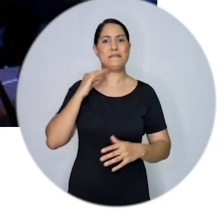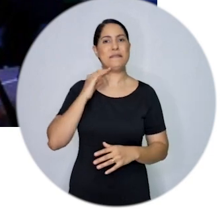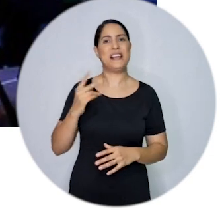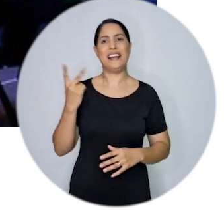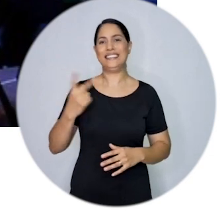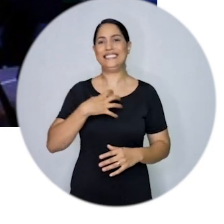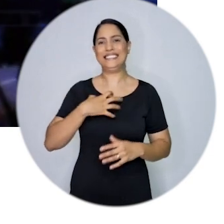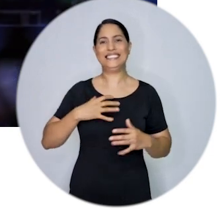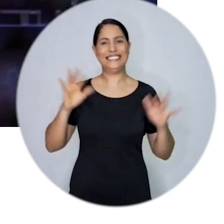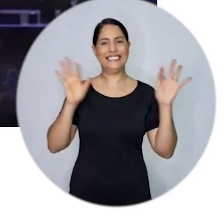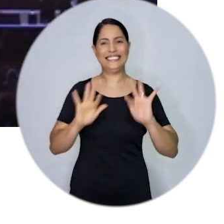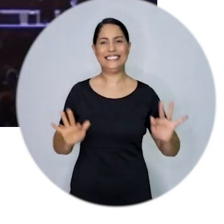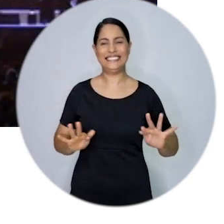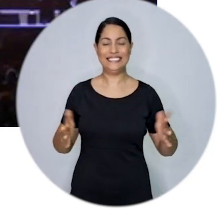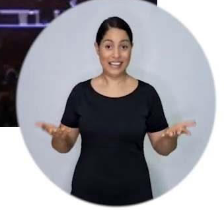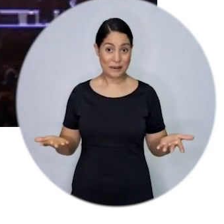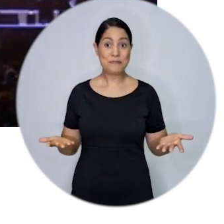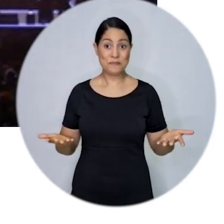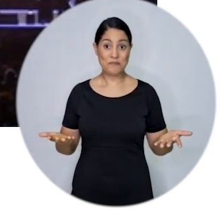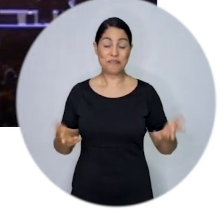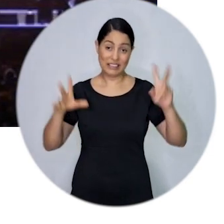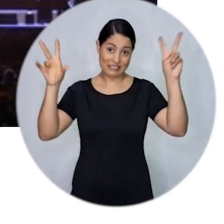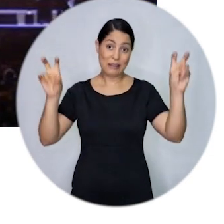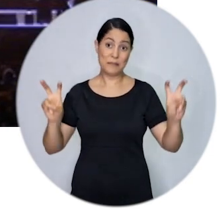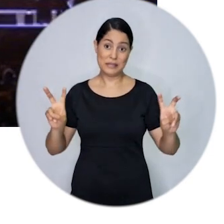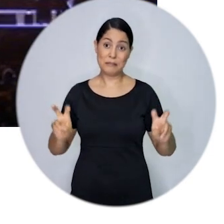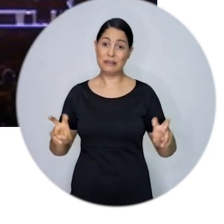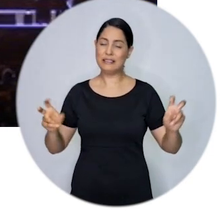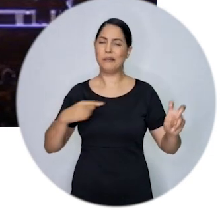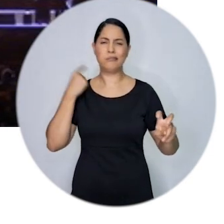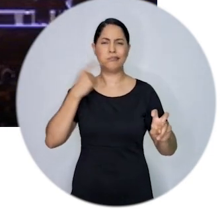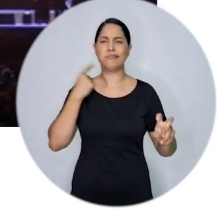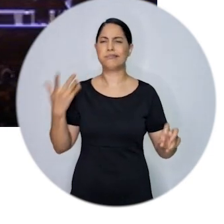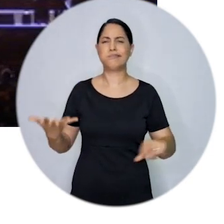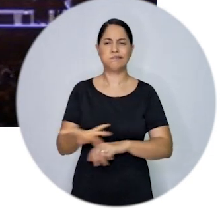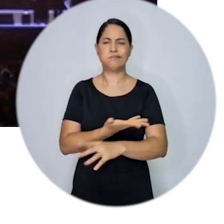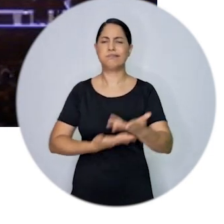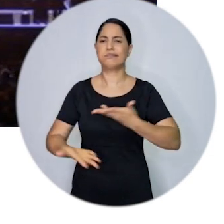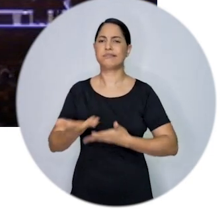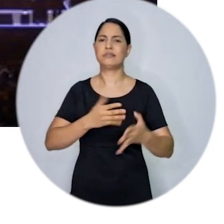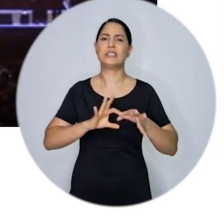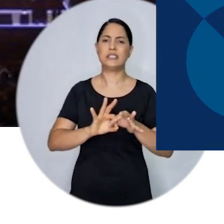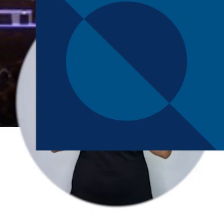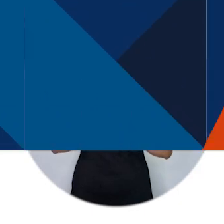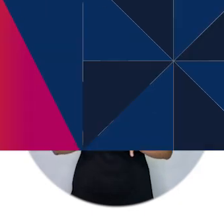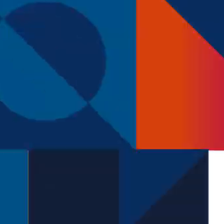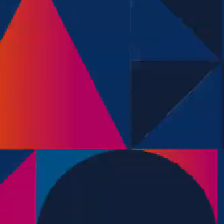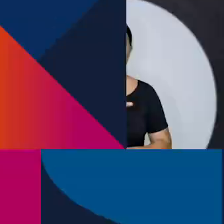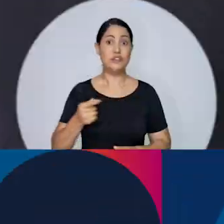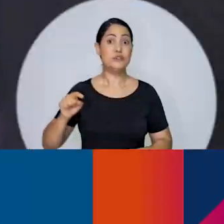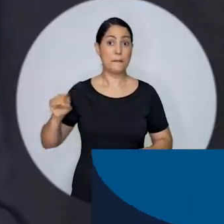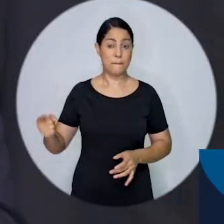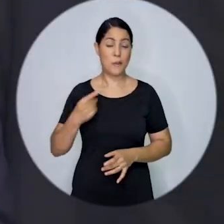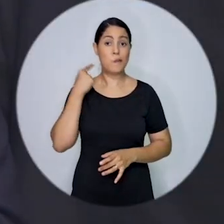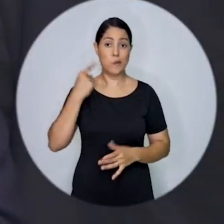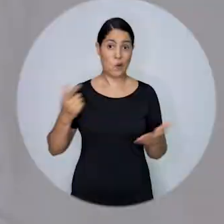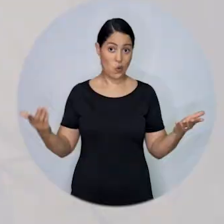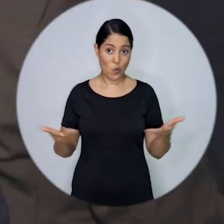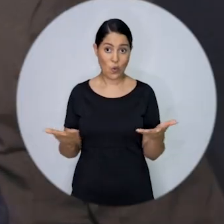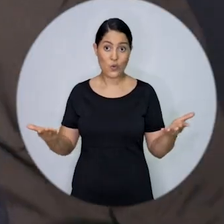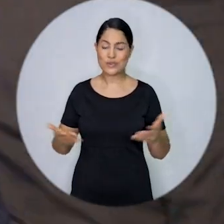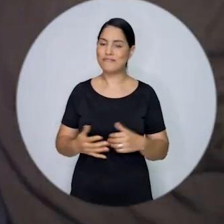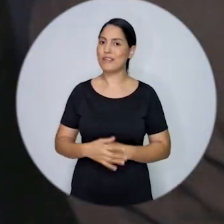papel de prestígio, de condução dos grandes temas nacionais, com essa advocacia maravilhosa que nós estamos vendo reunida aqui, mais de 20 mil advogados